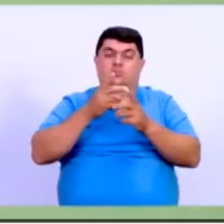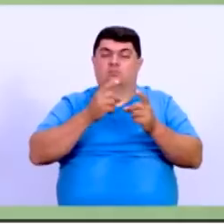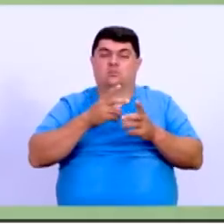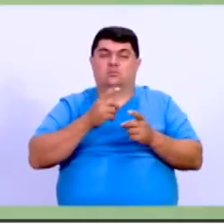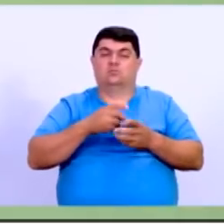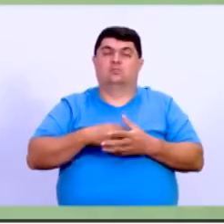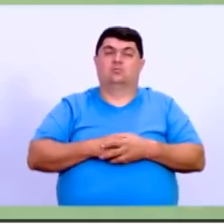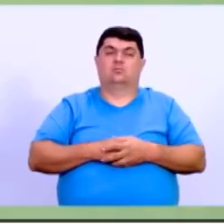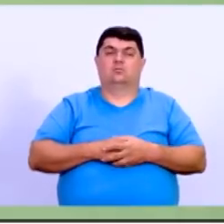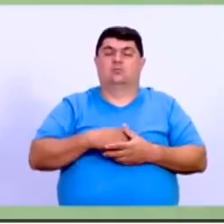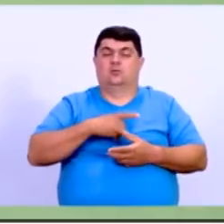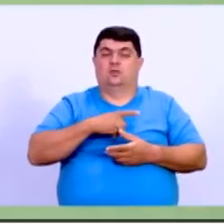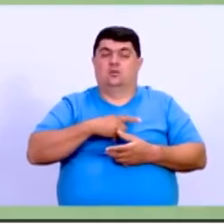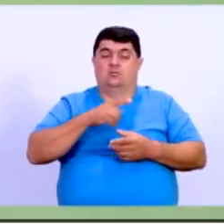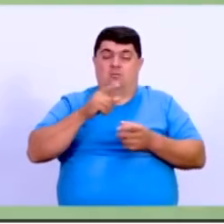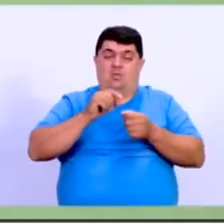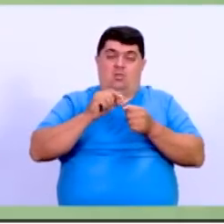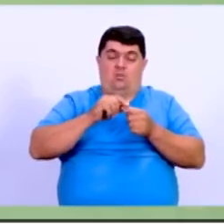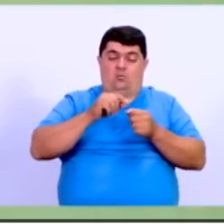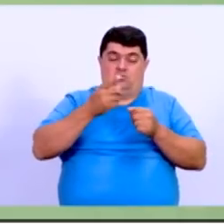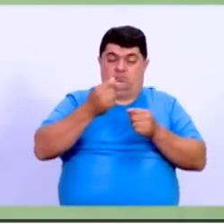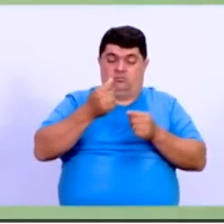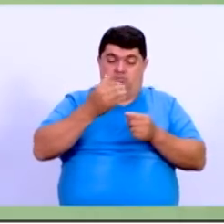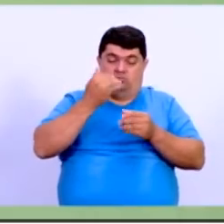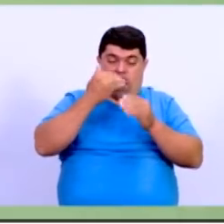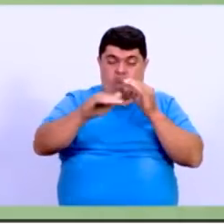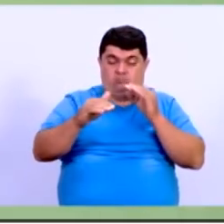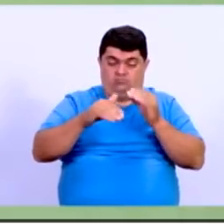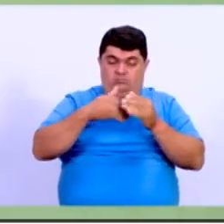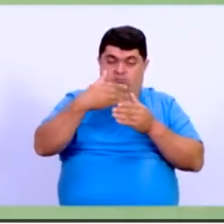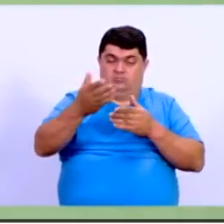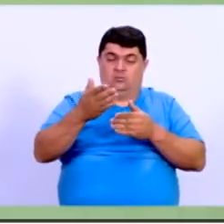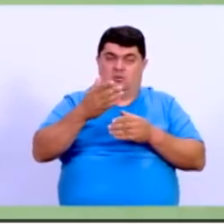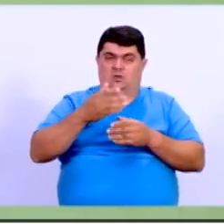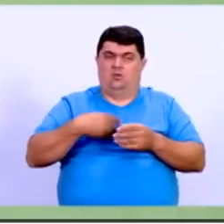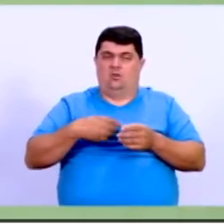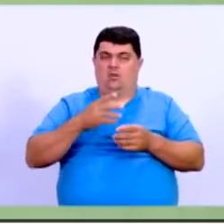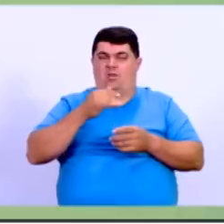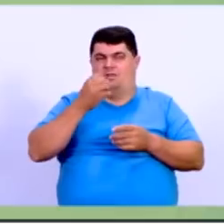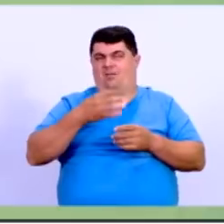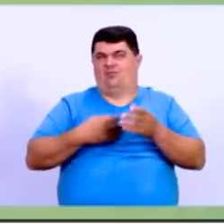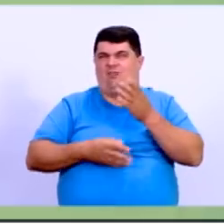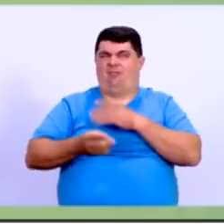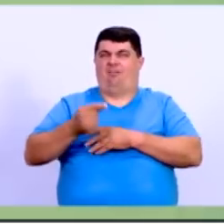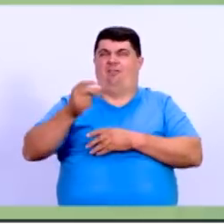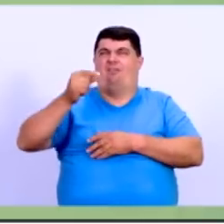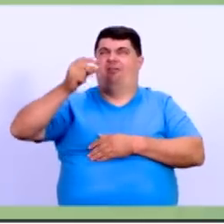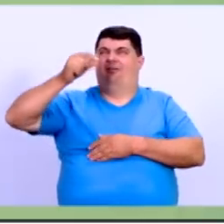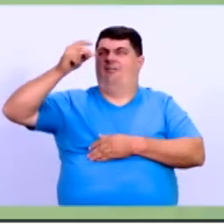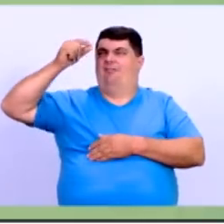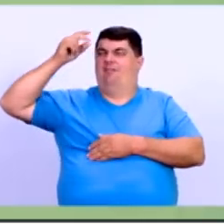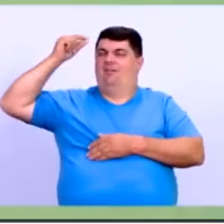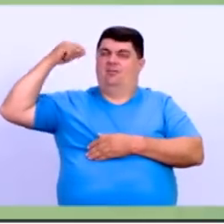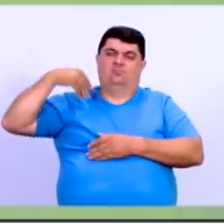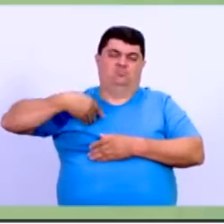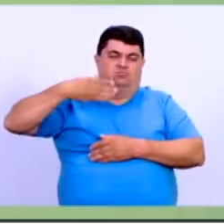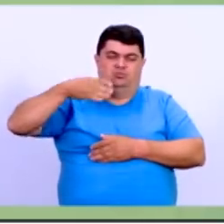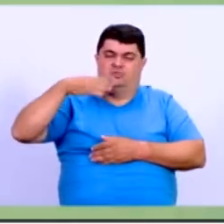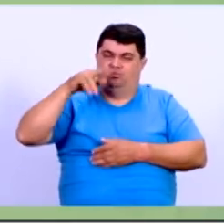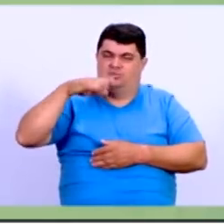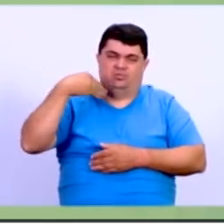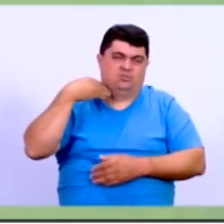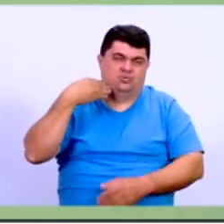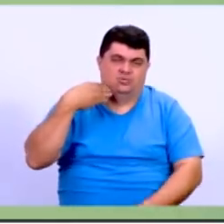aqui, ó, transações bancárias. Aí você fala assim, professor, faz tempo que eu não piso no banco, olha, faz meses que eu não pego aquela